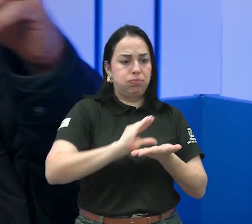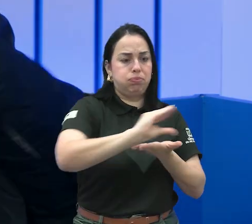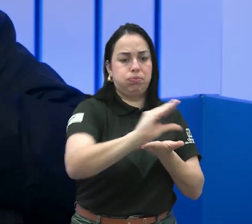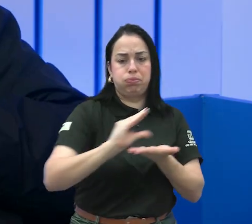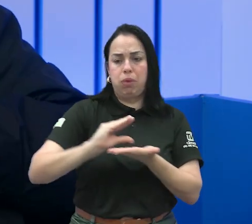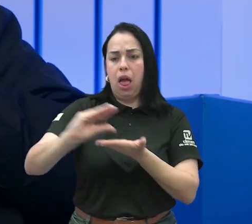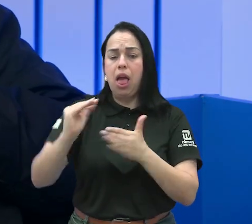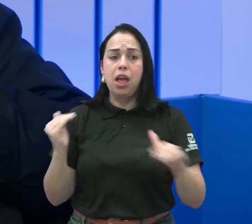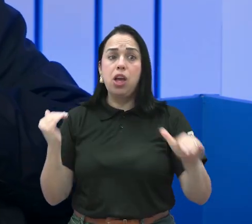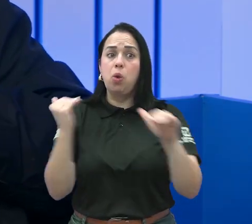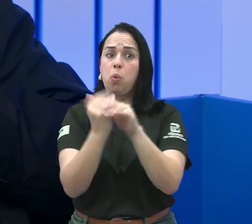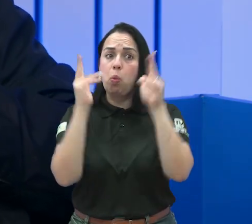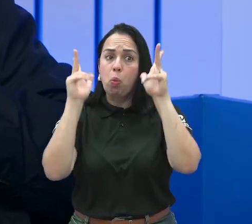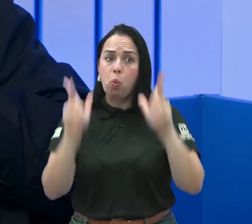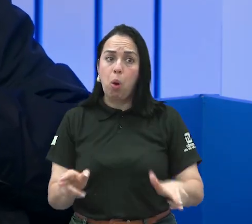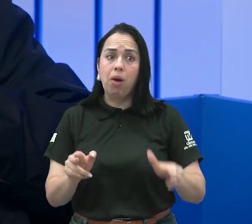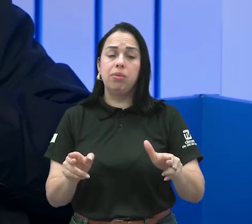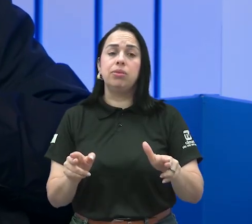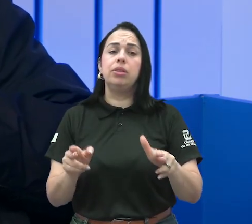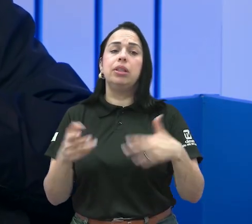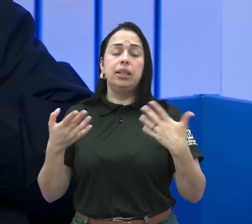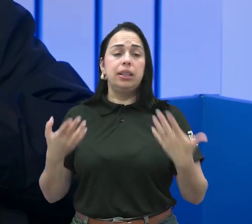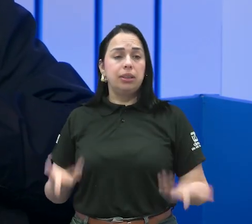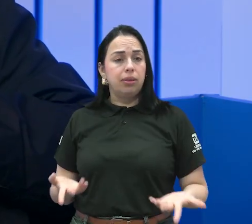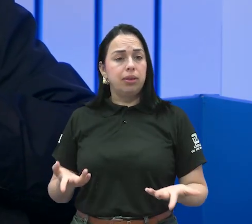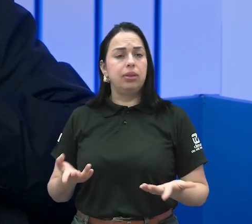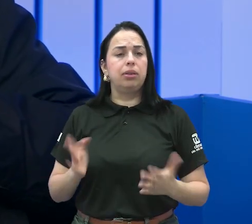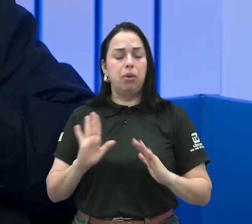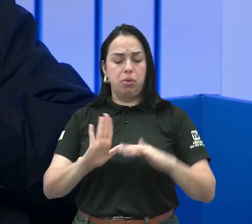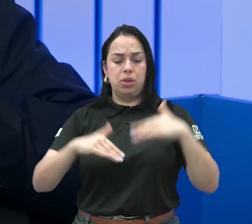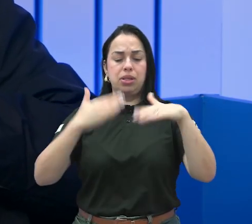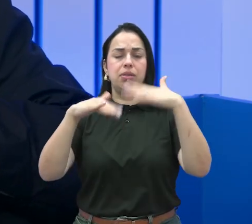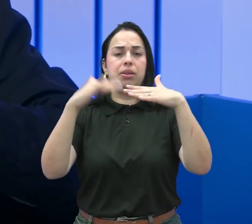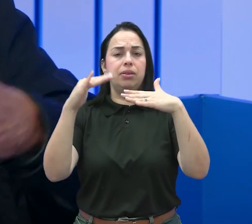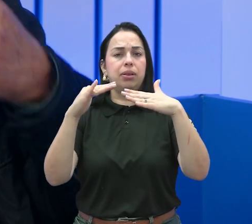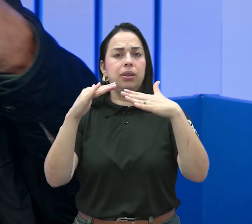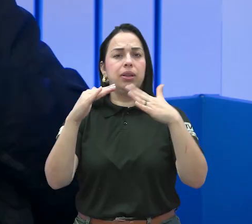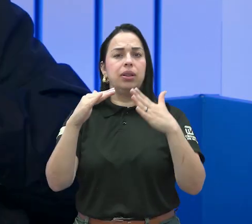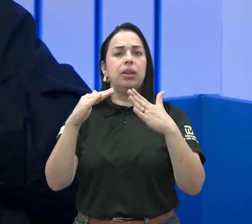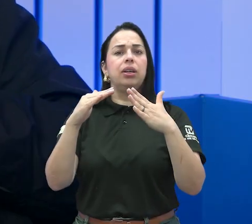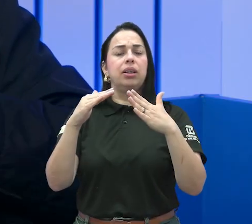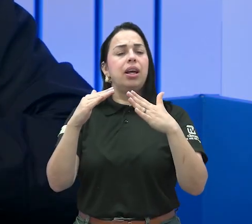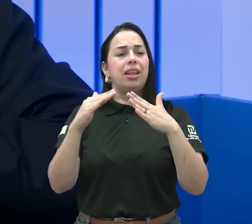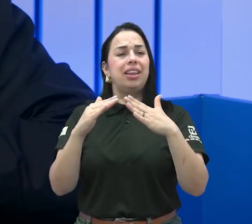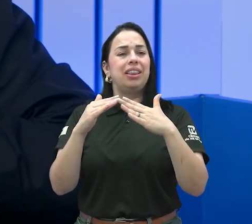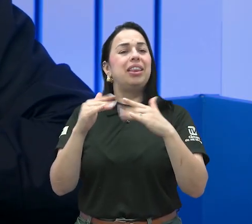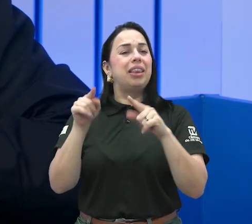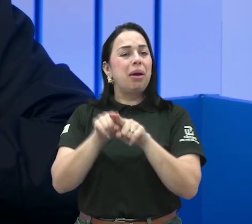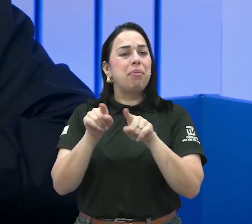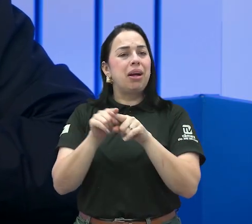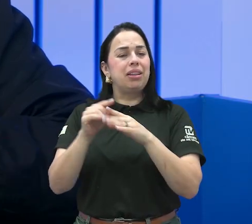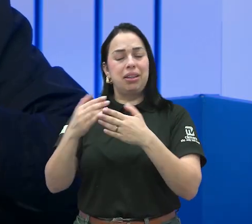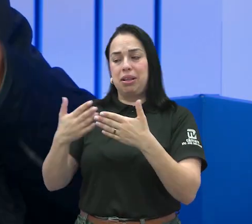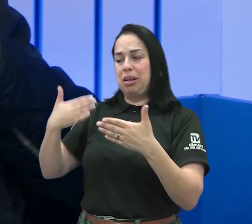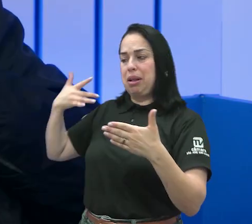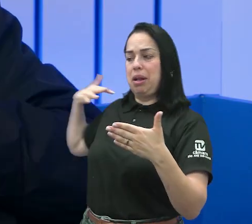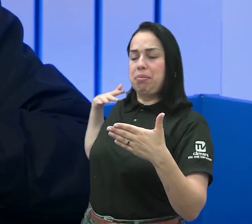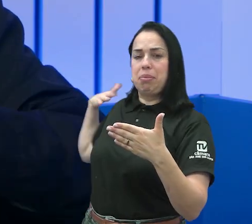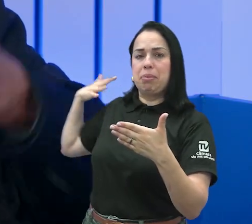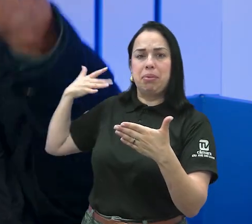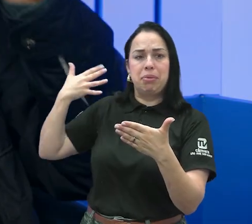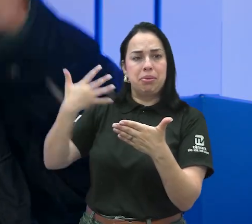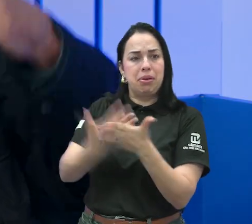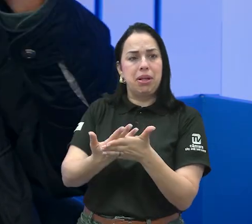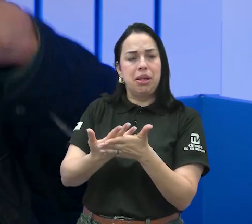possível desse PIB, dessa riqueza. Então, o desenvolvimento humano também é um construto histórico. Então, nós temos que